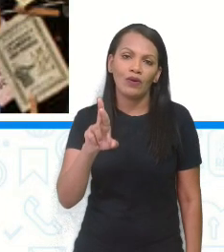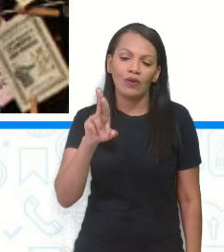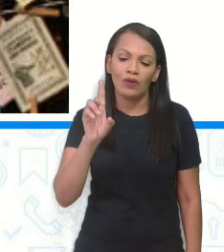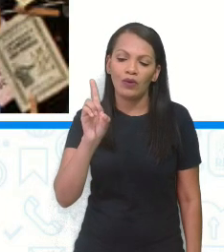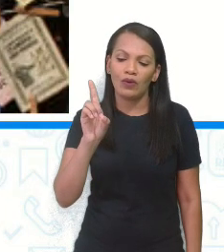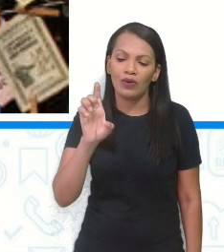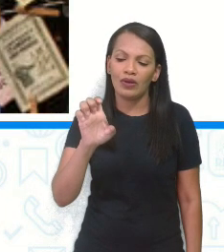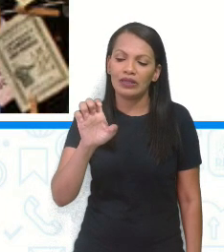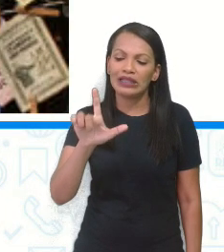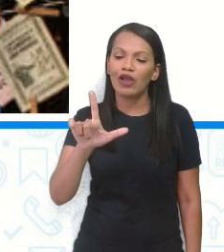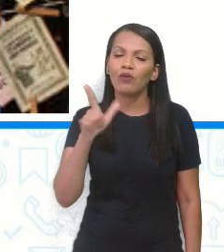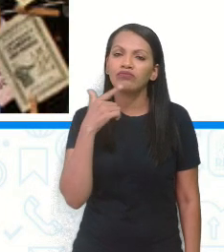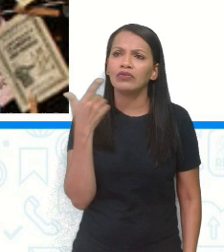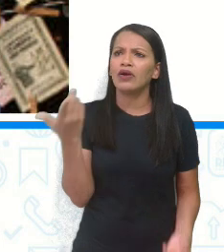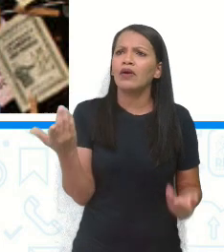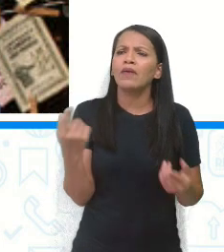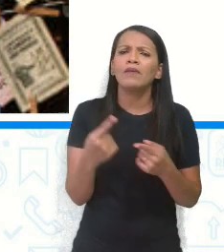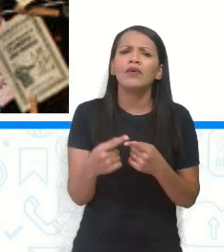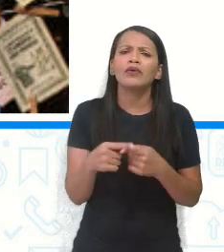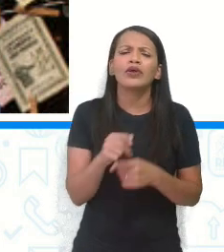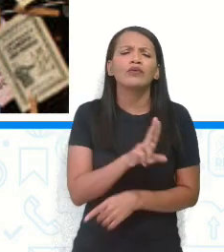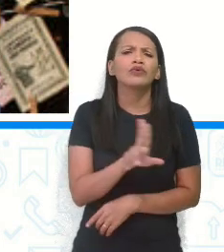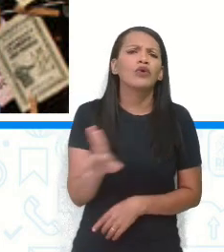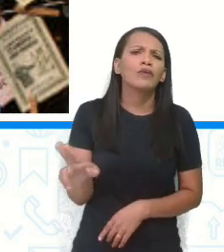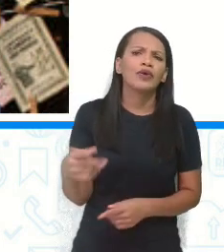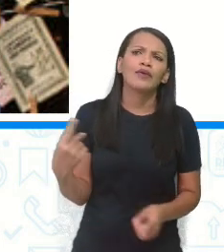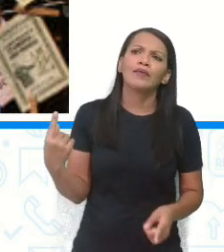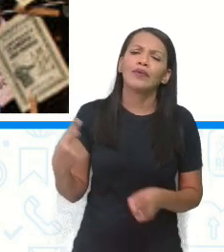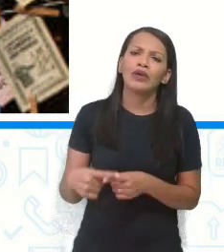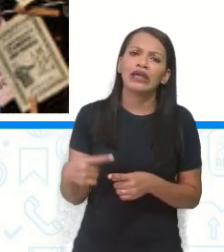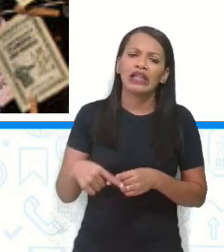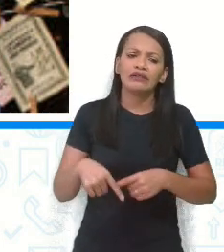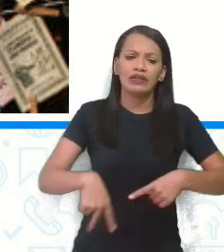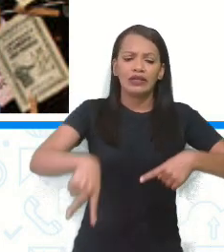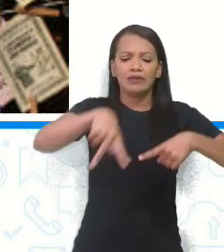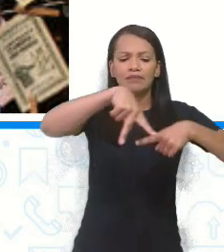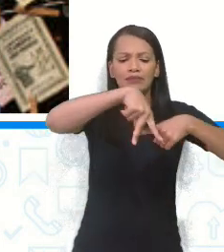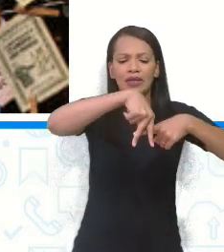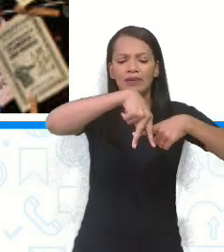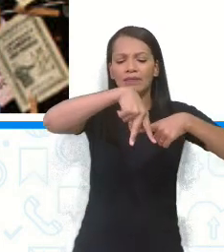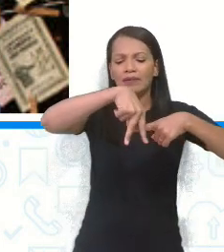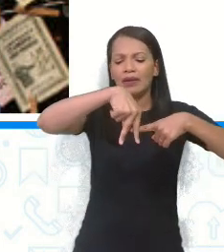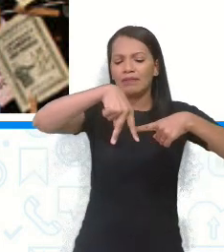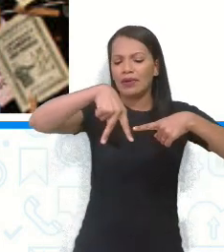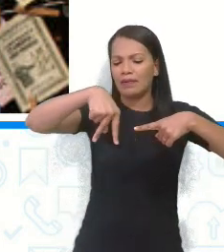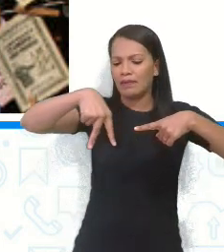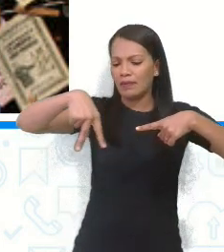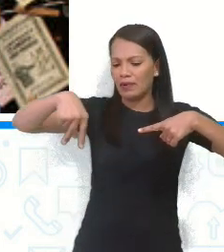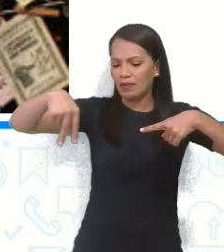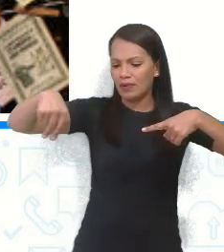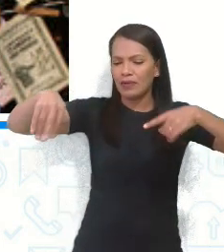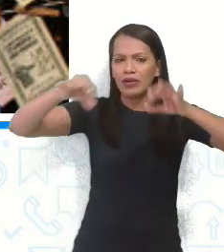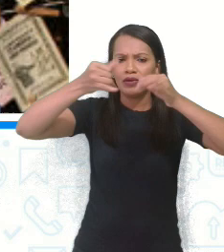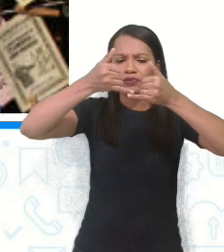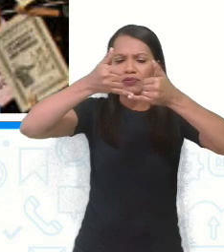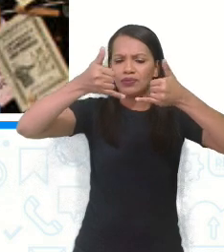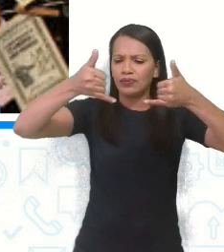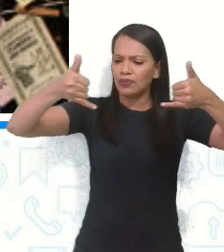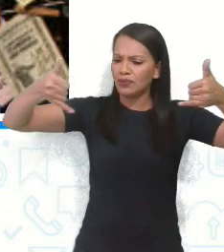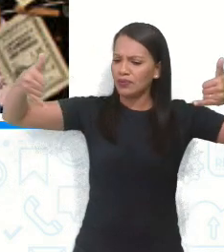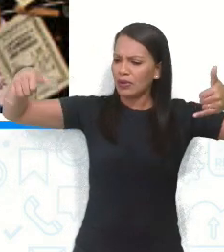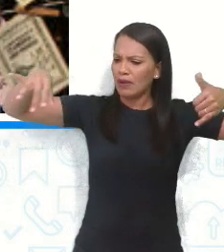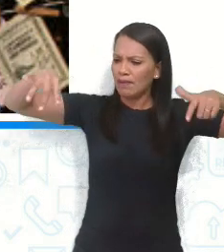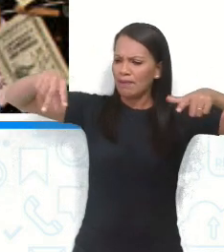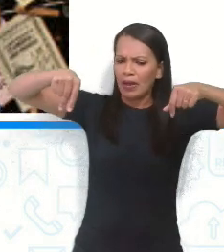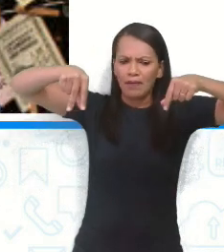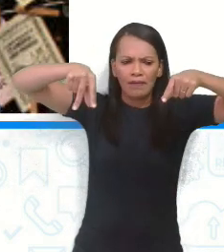Ela recebeu esse nome porque ela ficava pendurada, como está aqui na nossa sala, em cordão, em varal, tá?